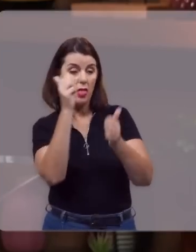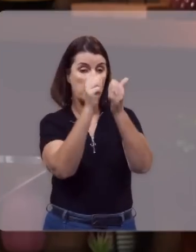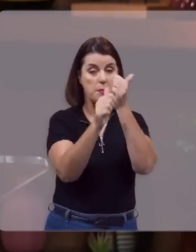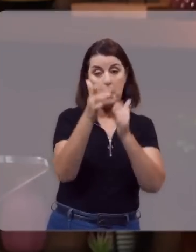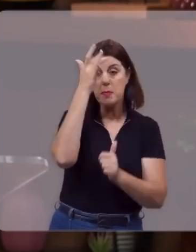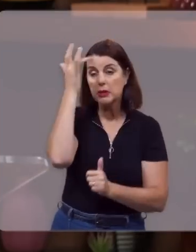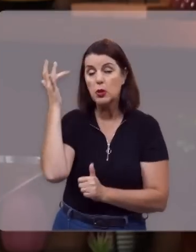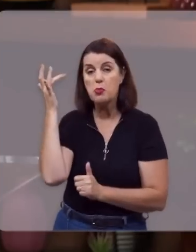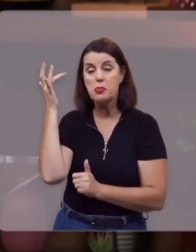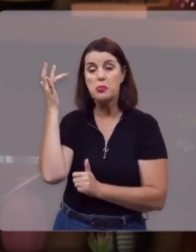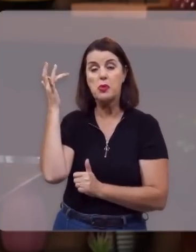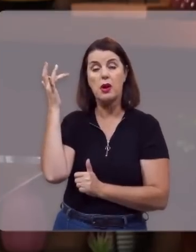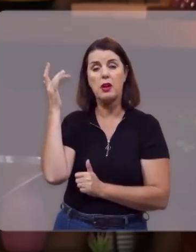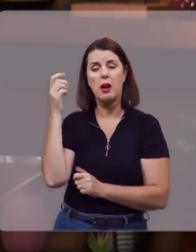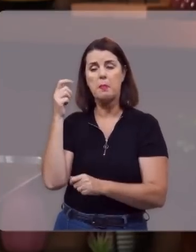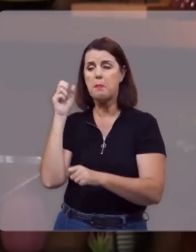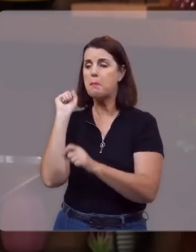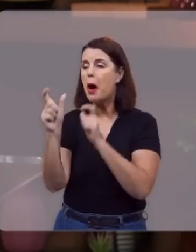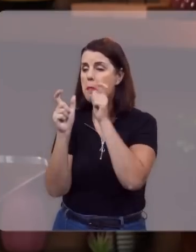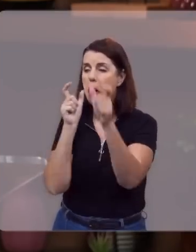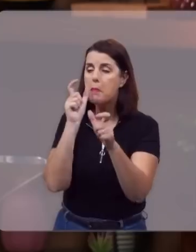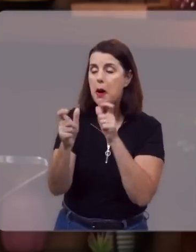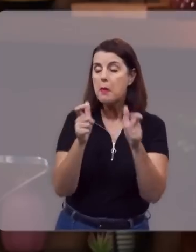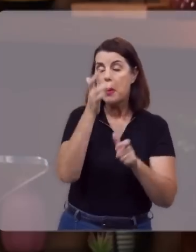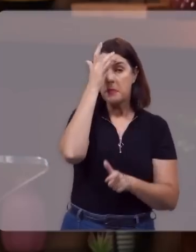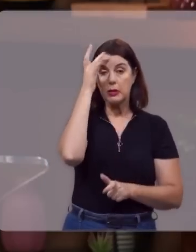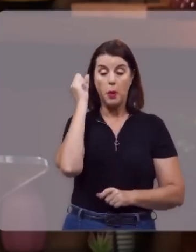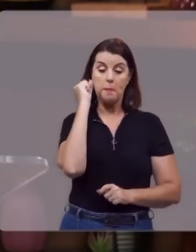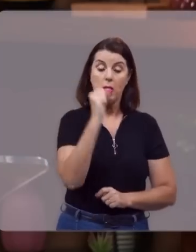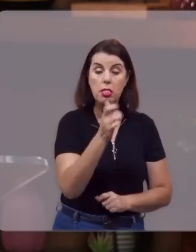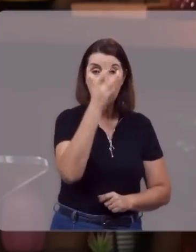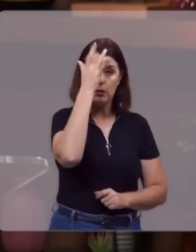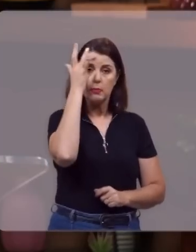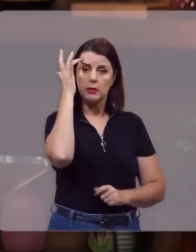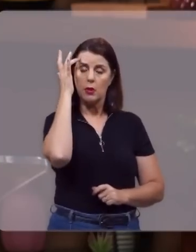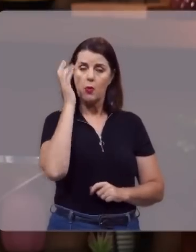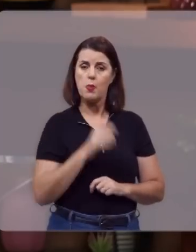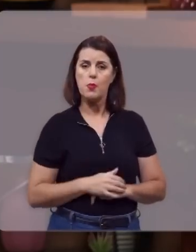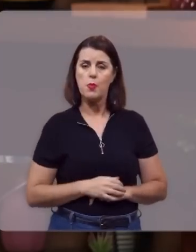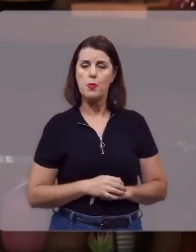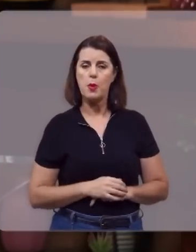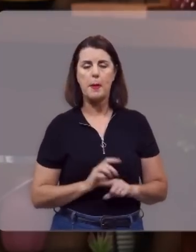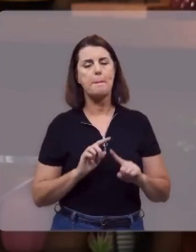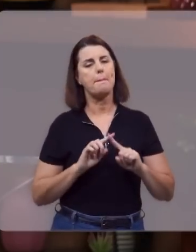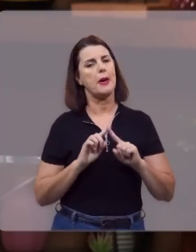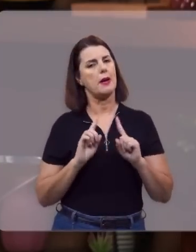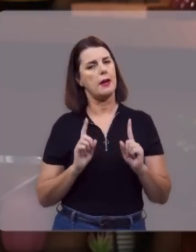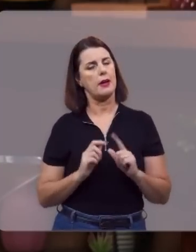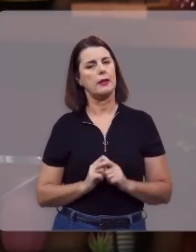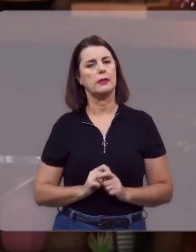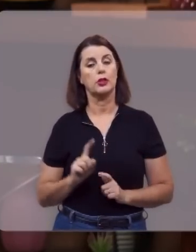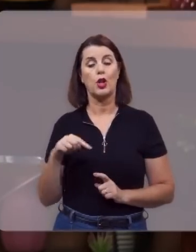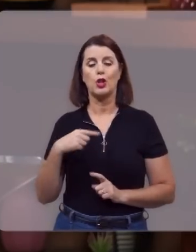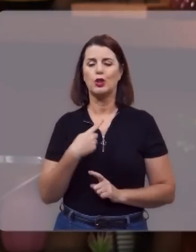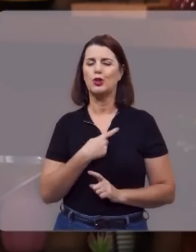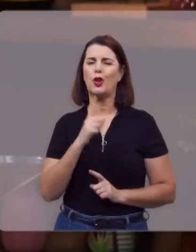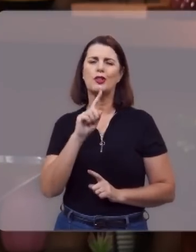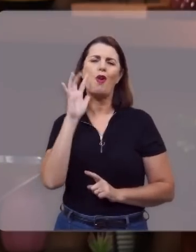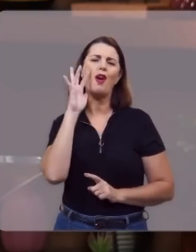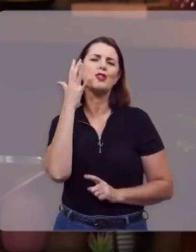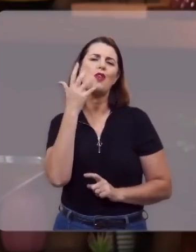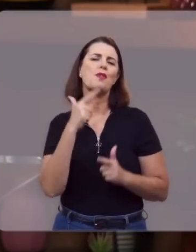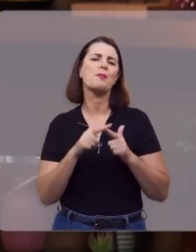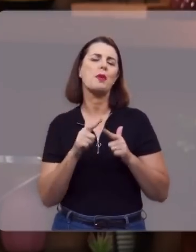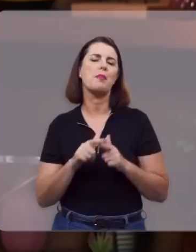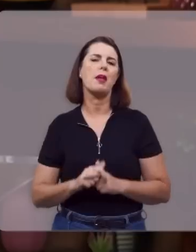das pessoas, agredindo e até matando pessoas. Mas nós não